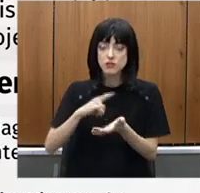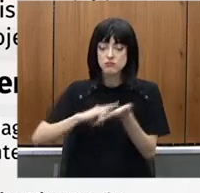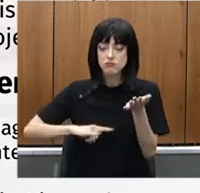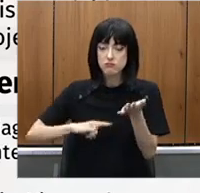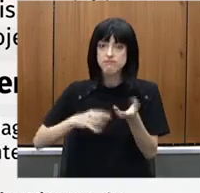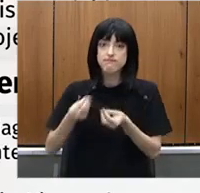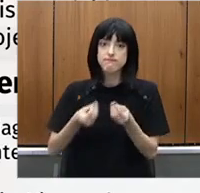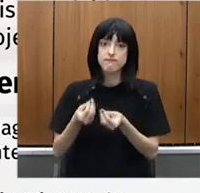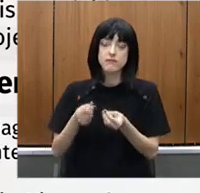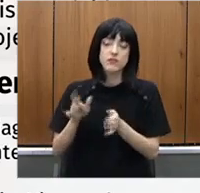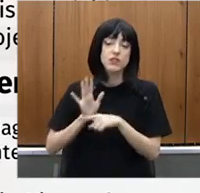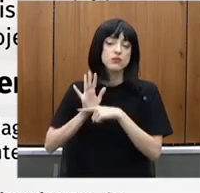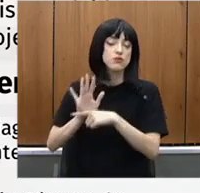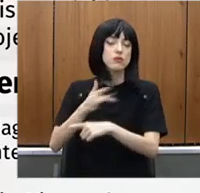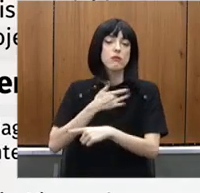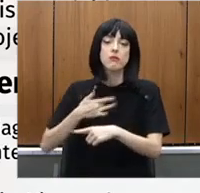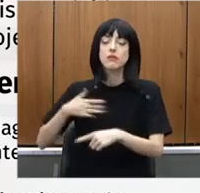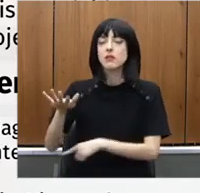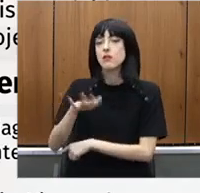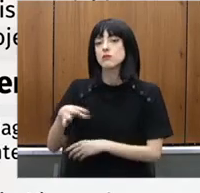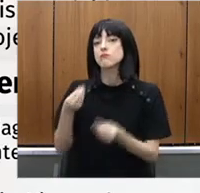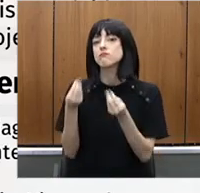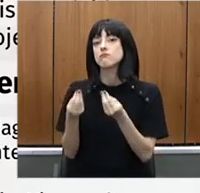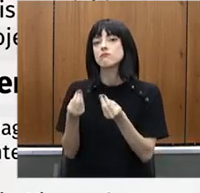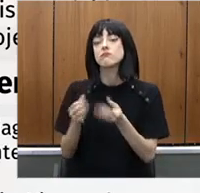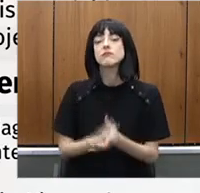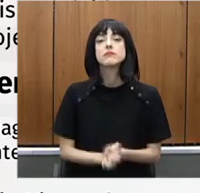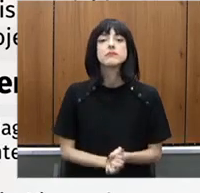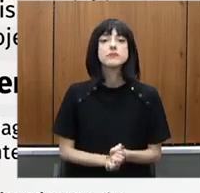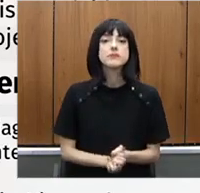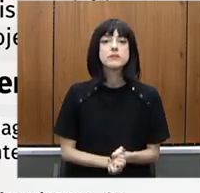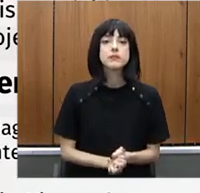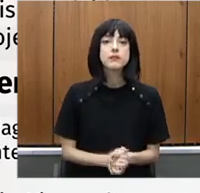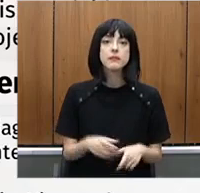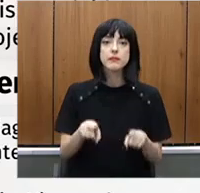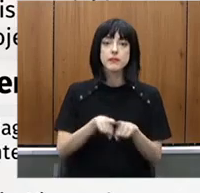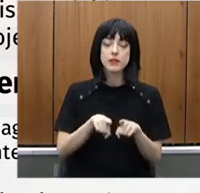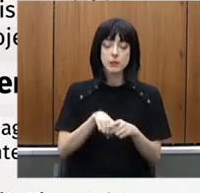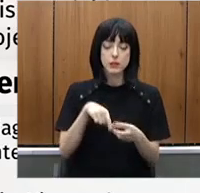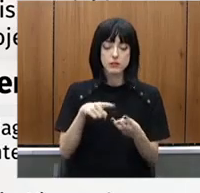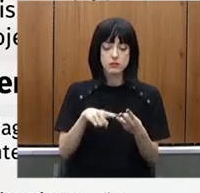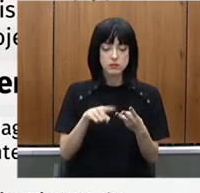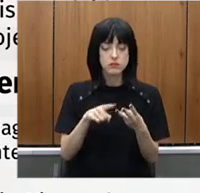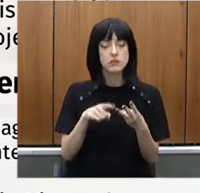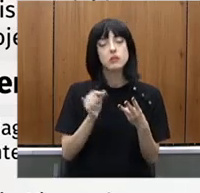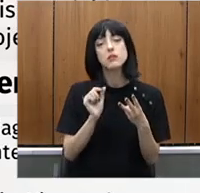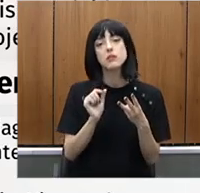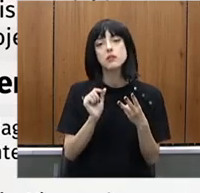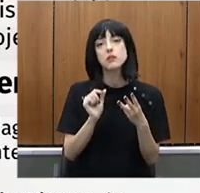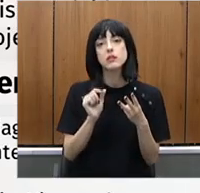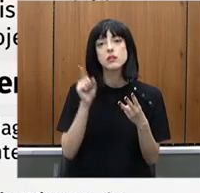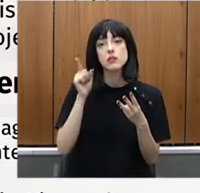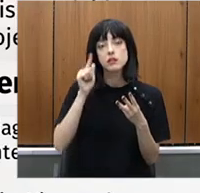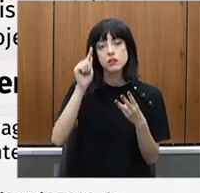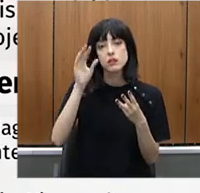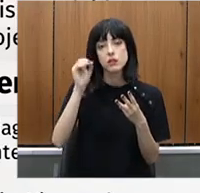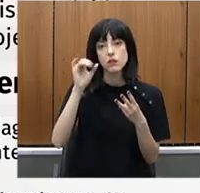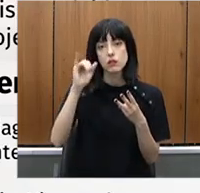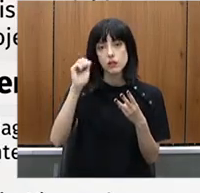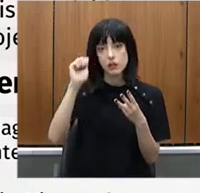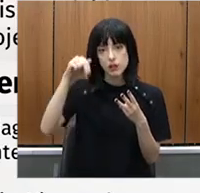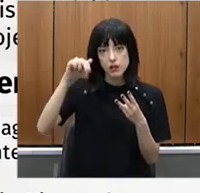isso aconteceu em Goiás e em respeito a vocês vou falar um pouquinho desse projeto dentro do prazo aqui sem